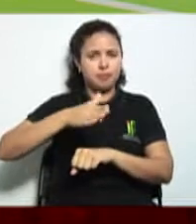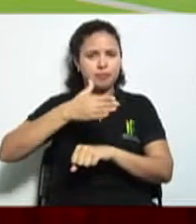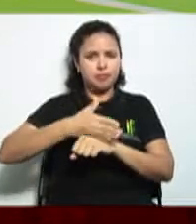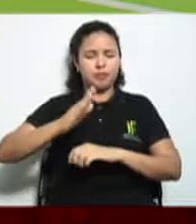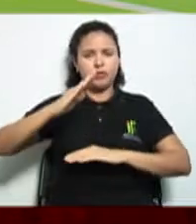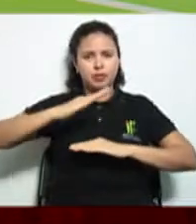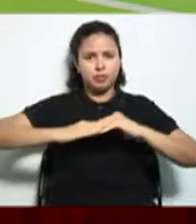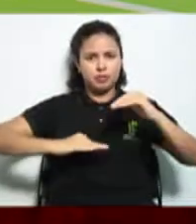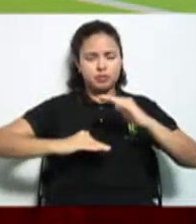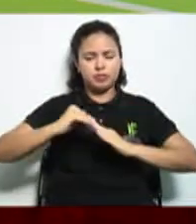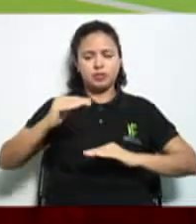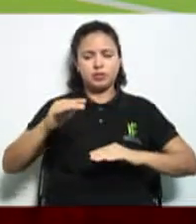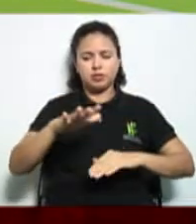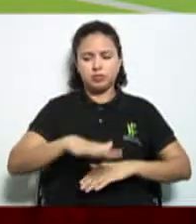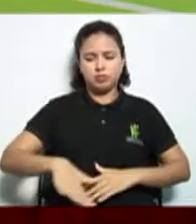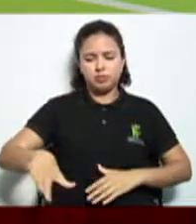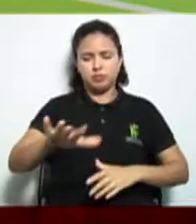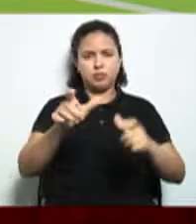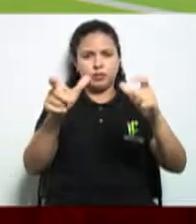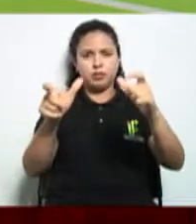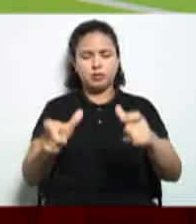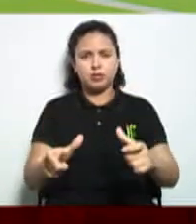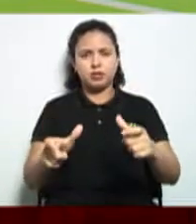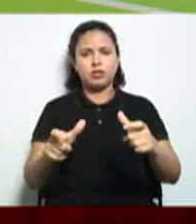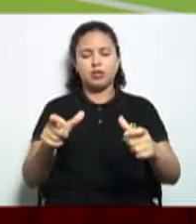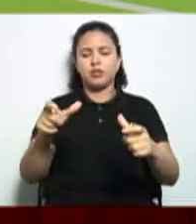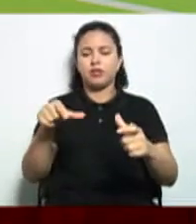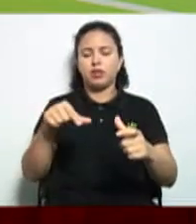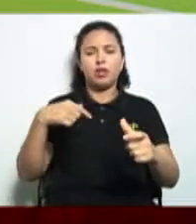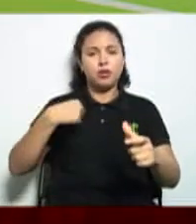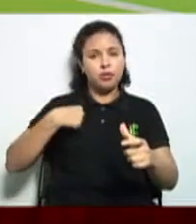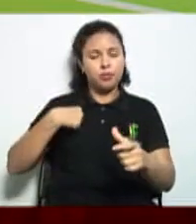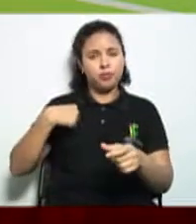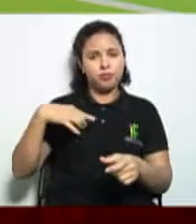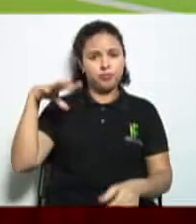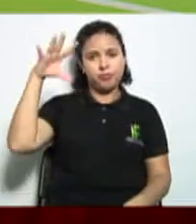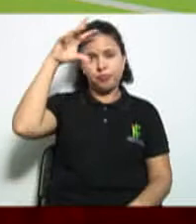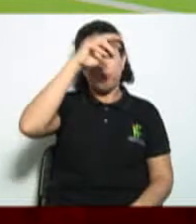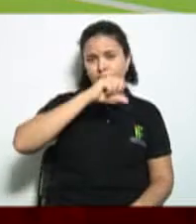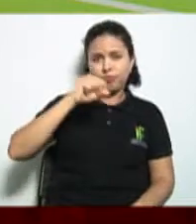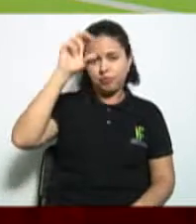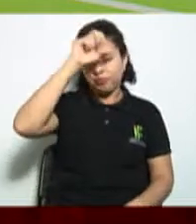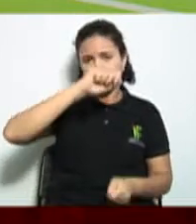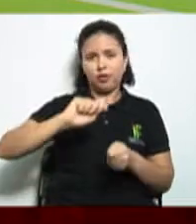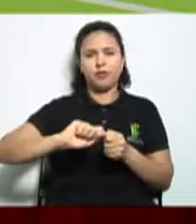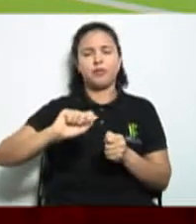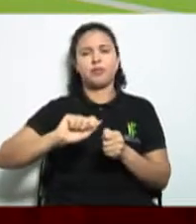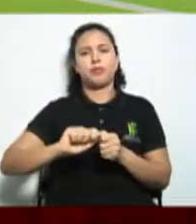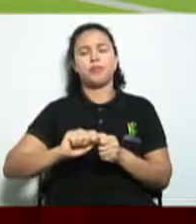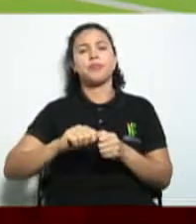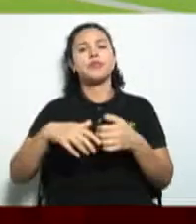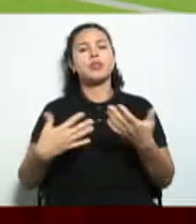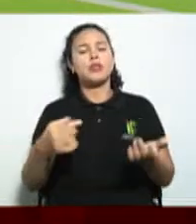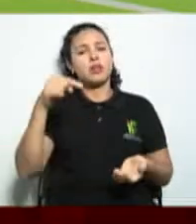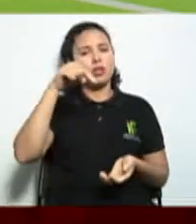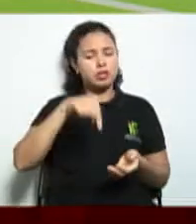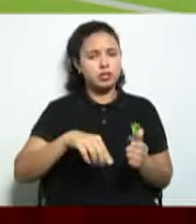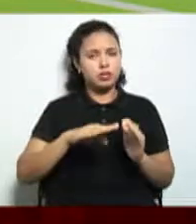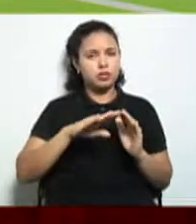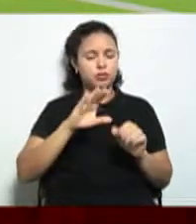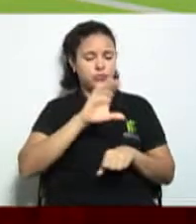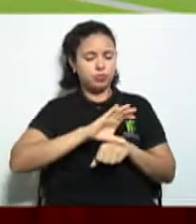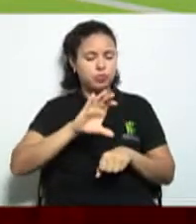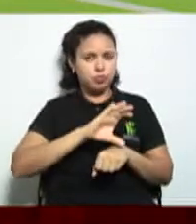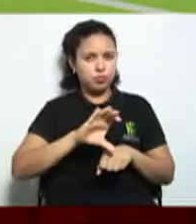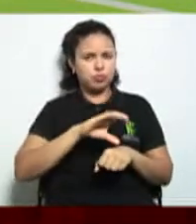profissional, então é um espaço em que eu vou aprender a fazer. Então, aqui nas nossas aulas, a gente aprende a aprender,